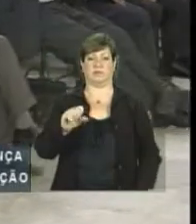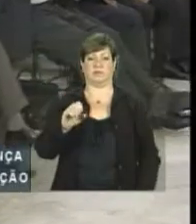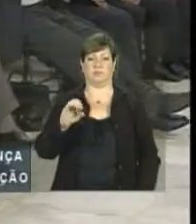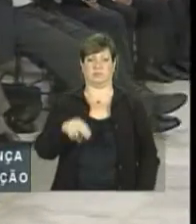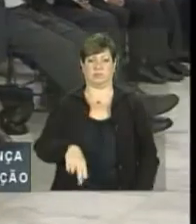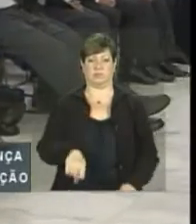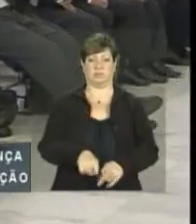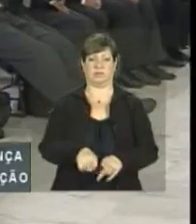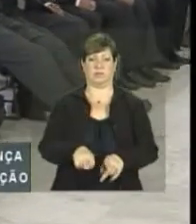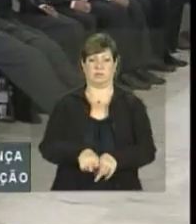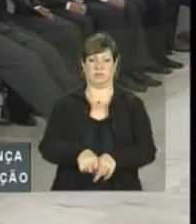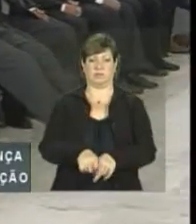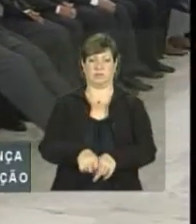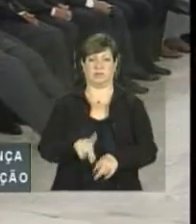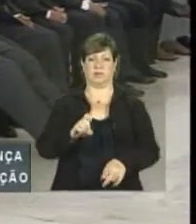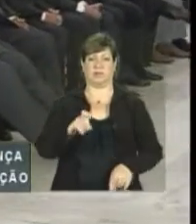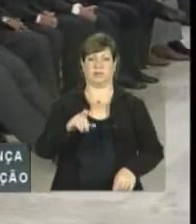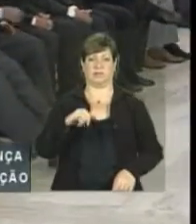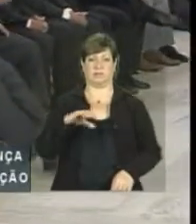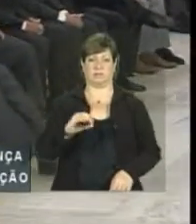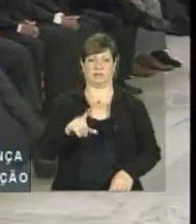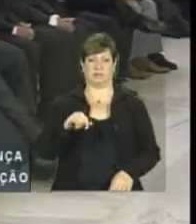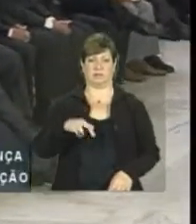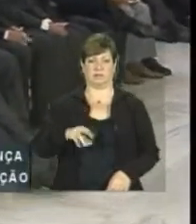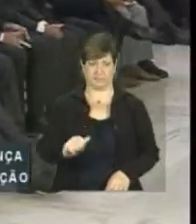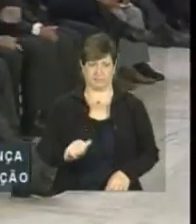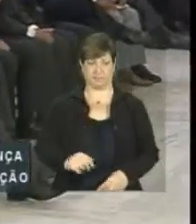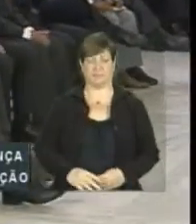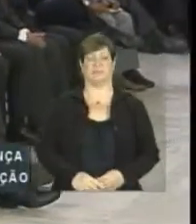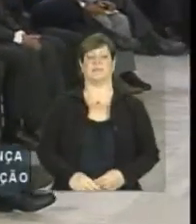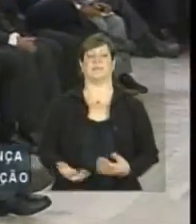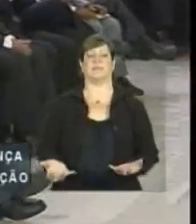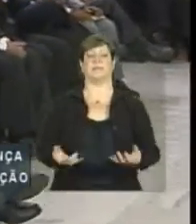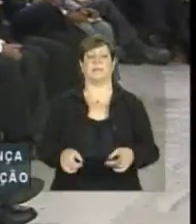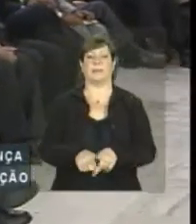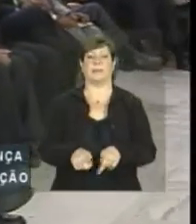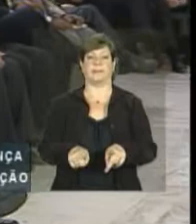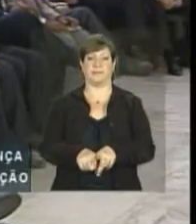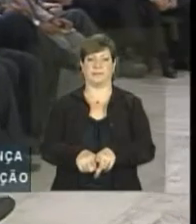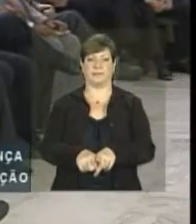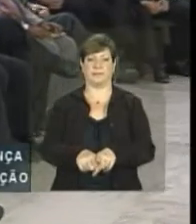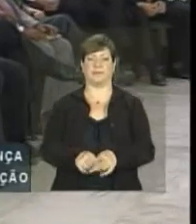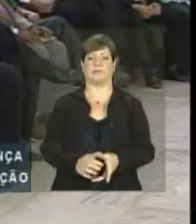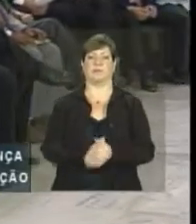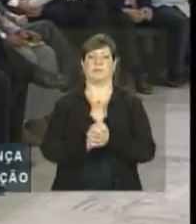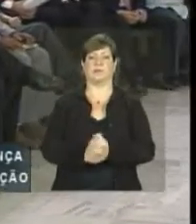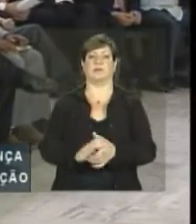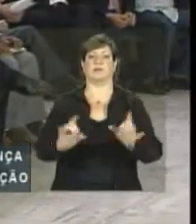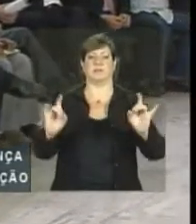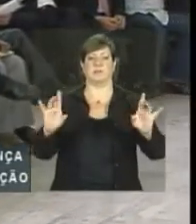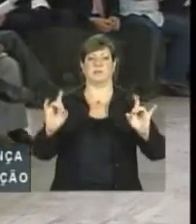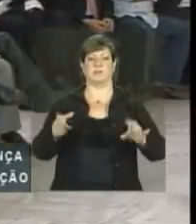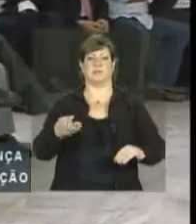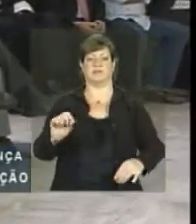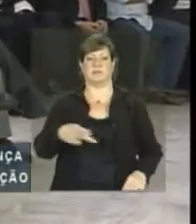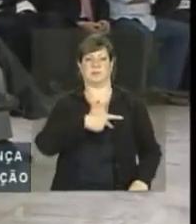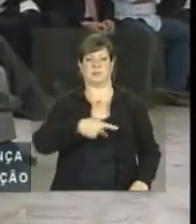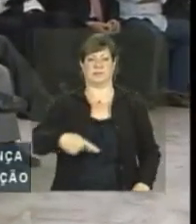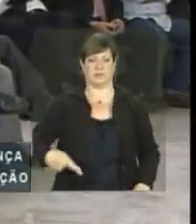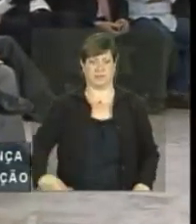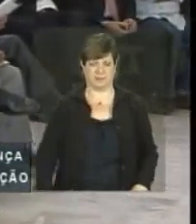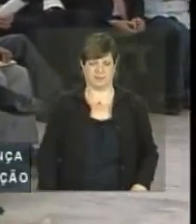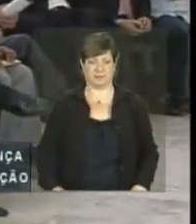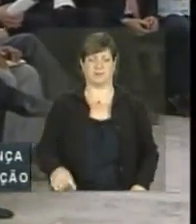Marqueselli e Décio Lima. Queria dirigir um cumprimento especial ao presidente do Tribunal Superior